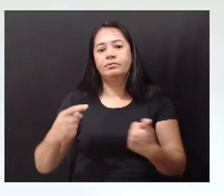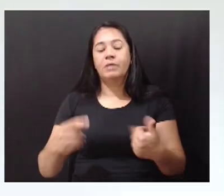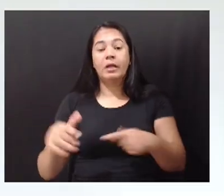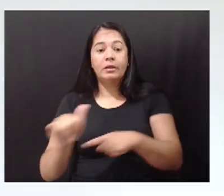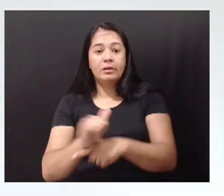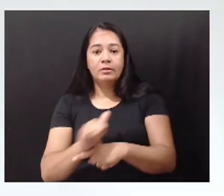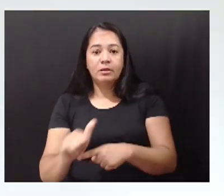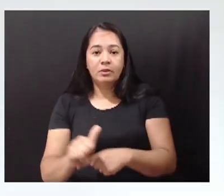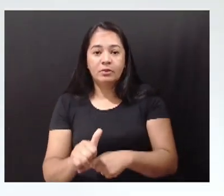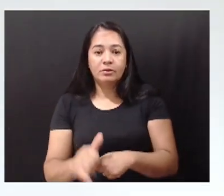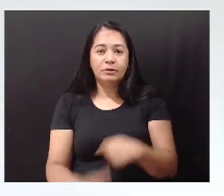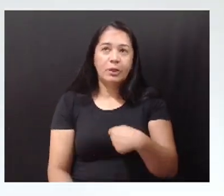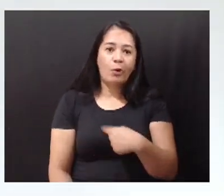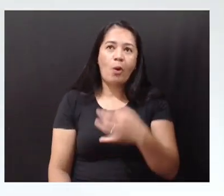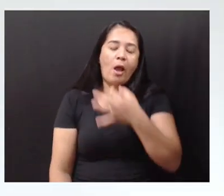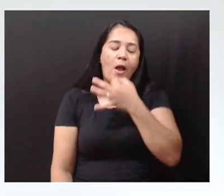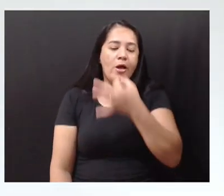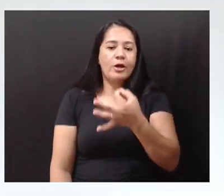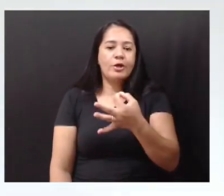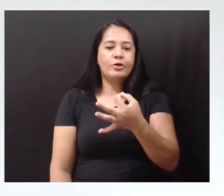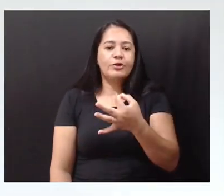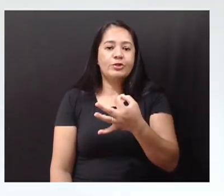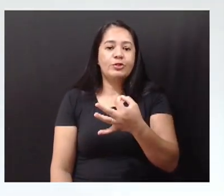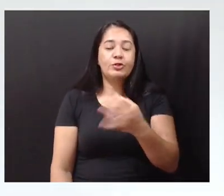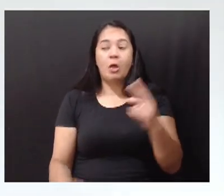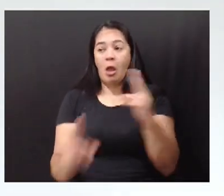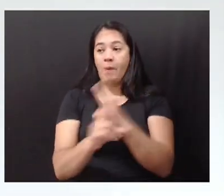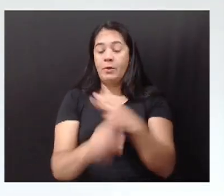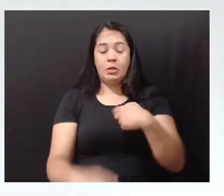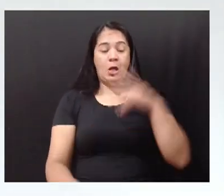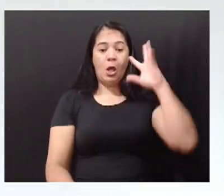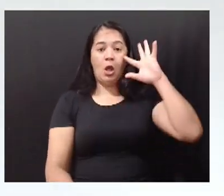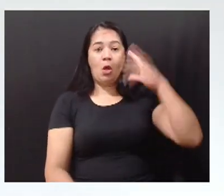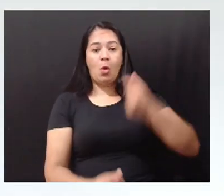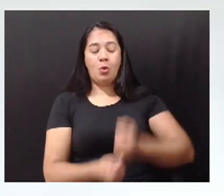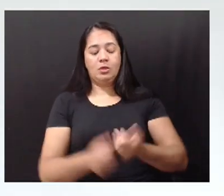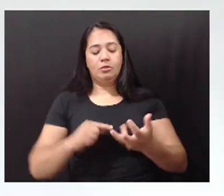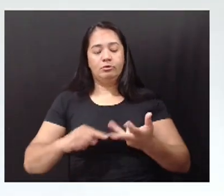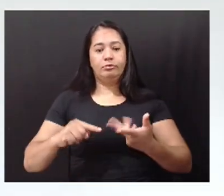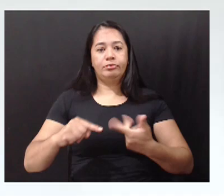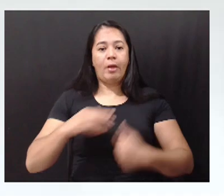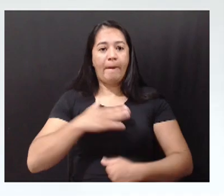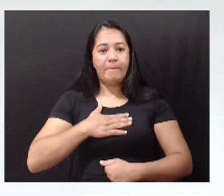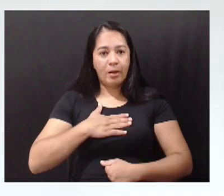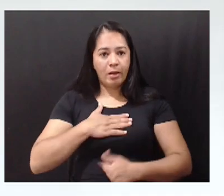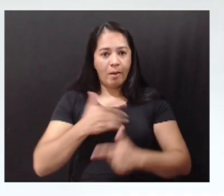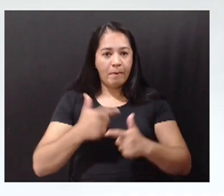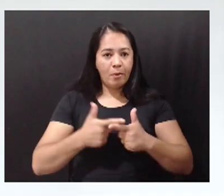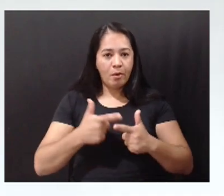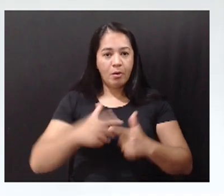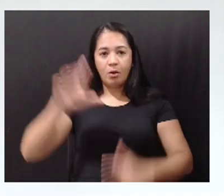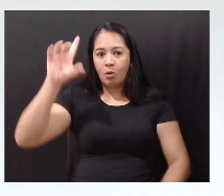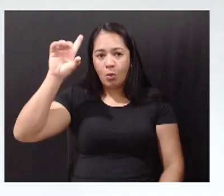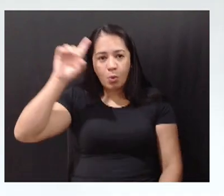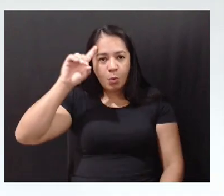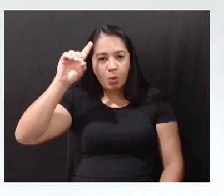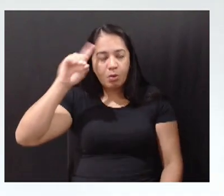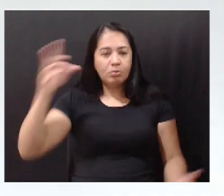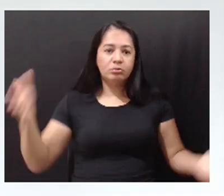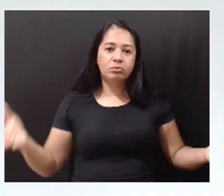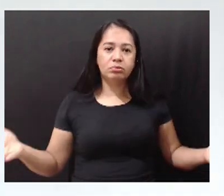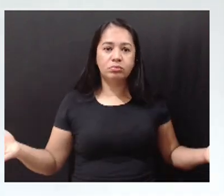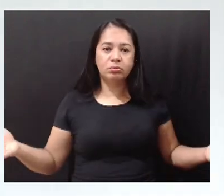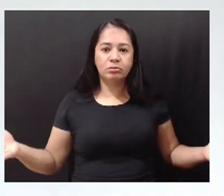acho que é emergente para eu resolver as minhas questões do dia a dia, eu não